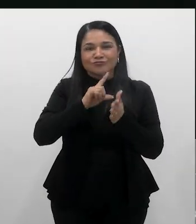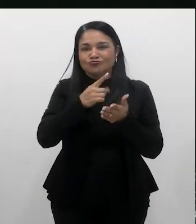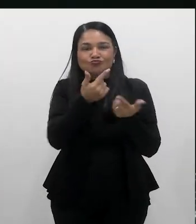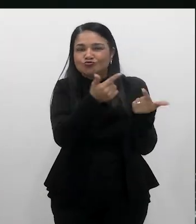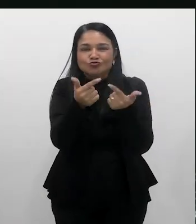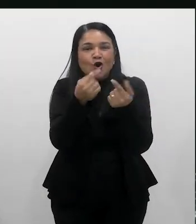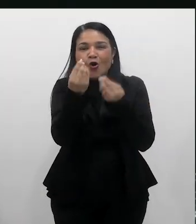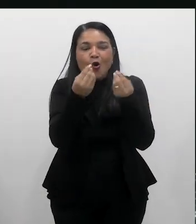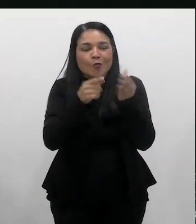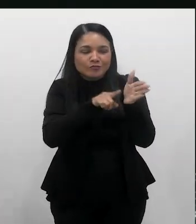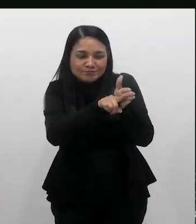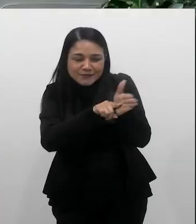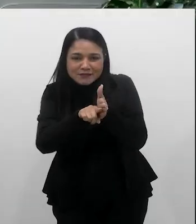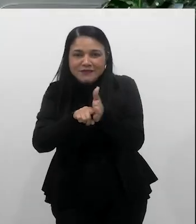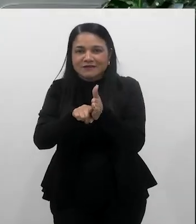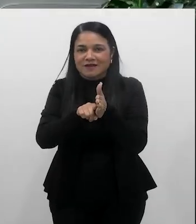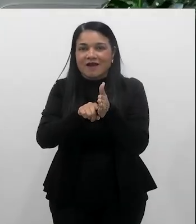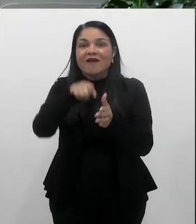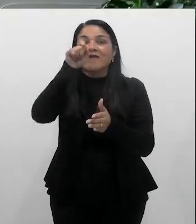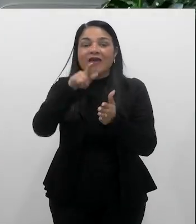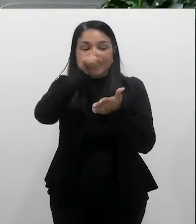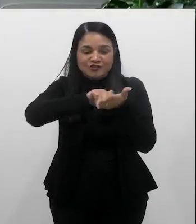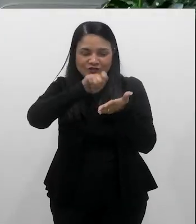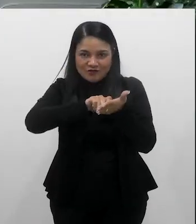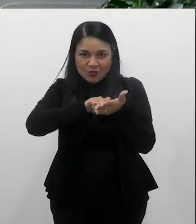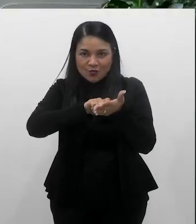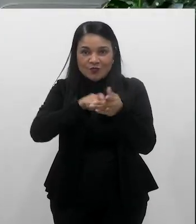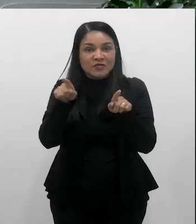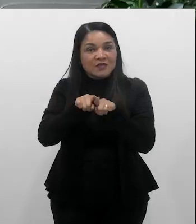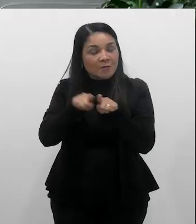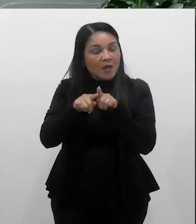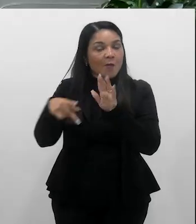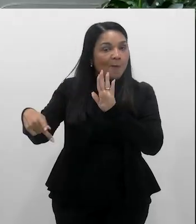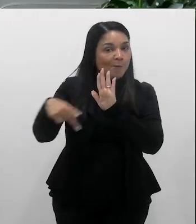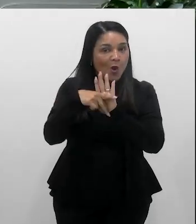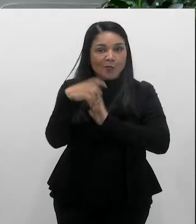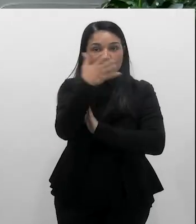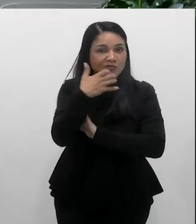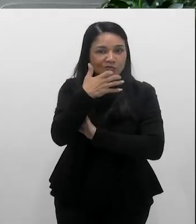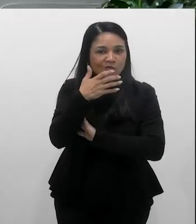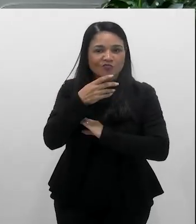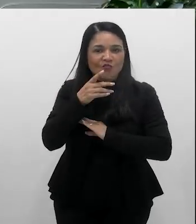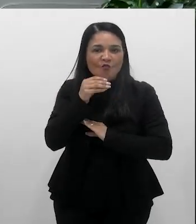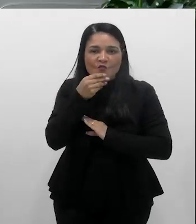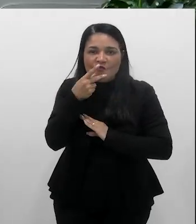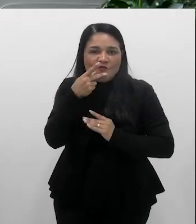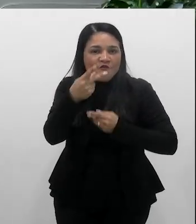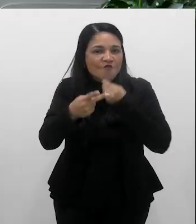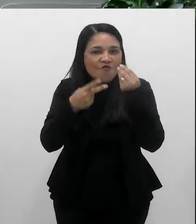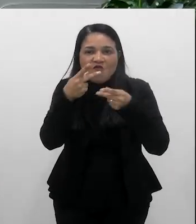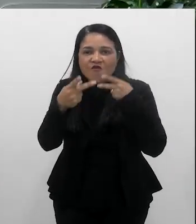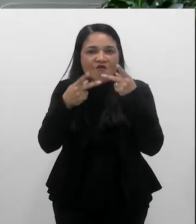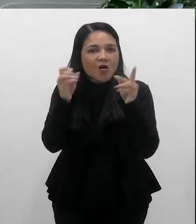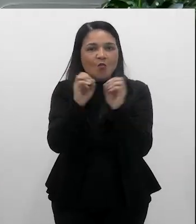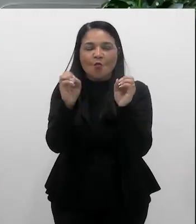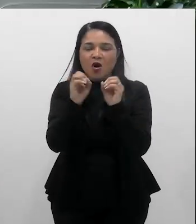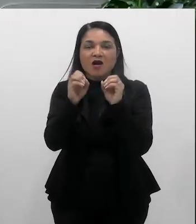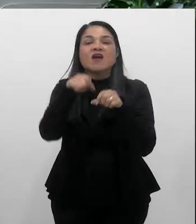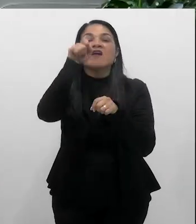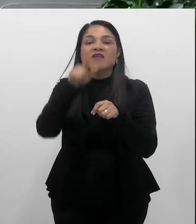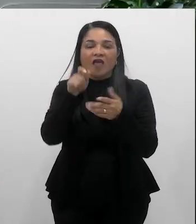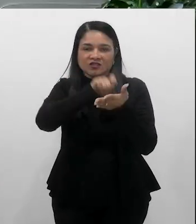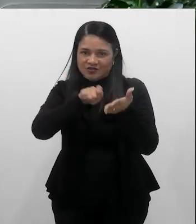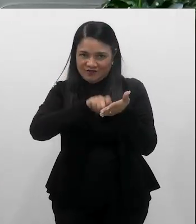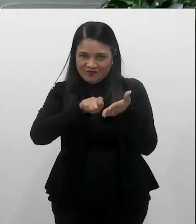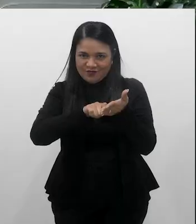como pesquisar quem escreveu aquela música. Muitas vezes o próprio cantor não fala quem é o compositor, e aí ele passa despercebido. Você está